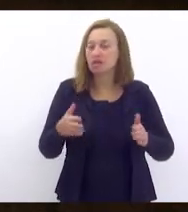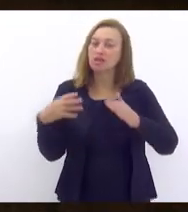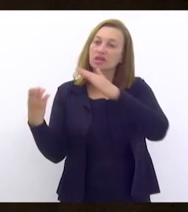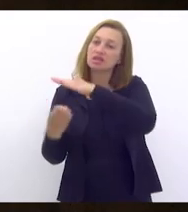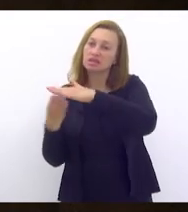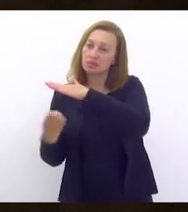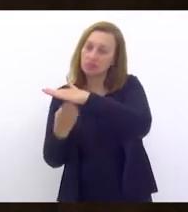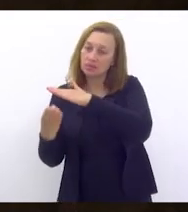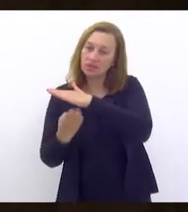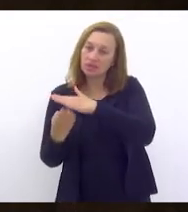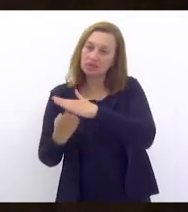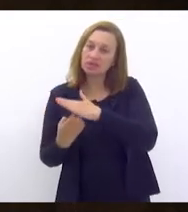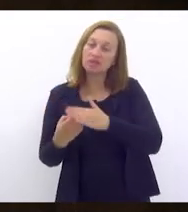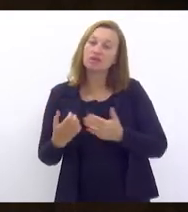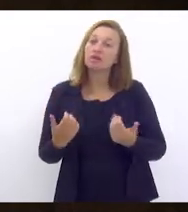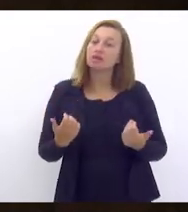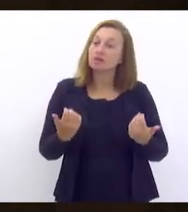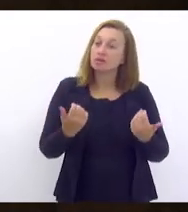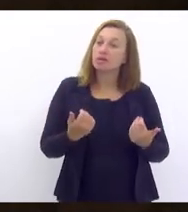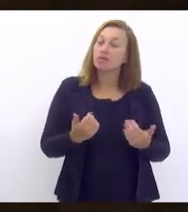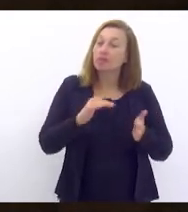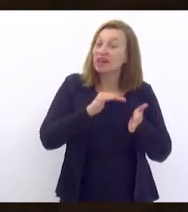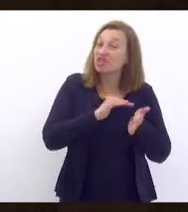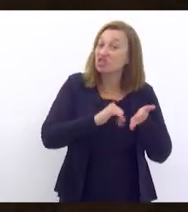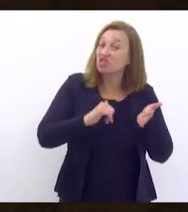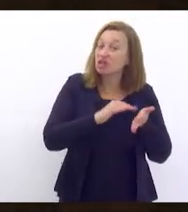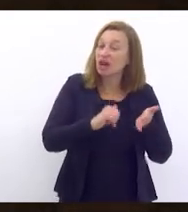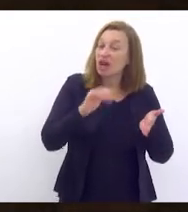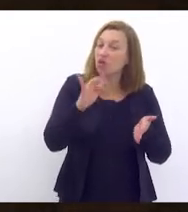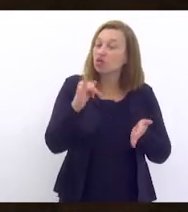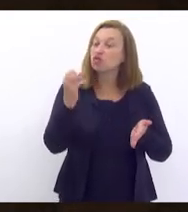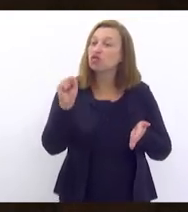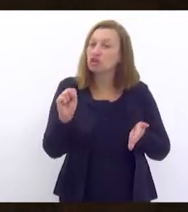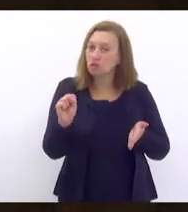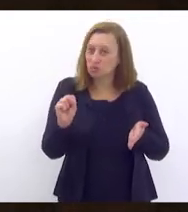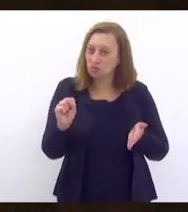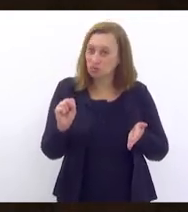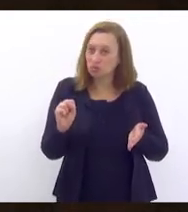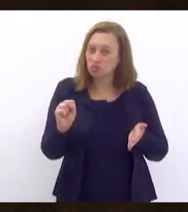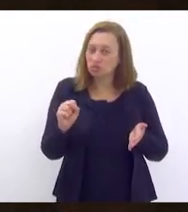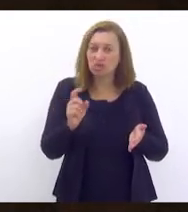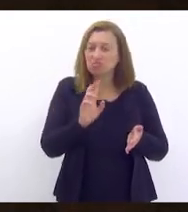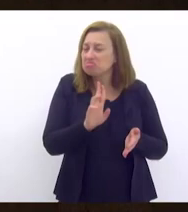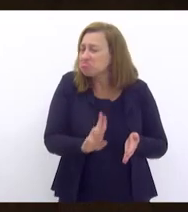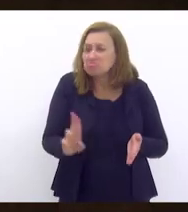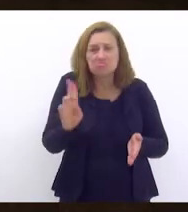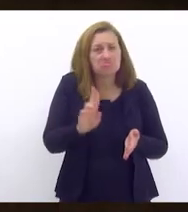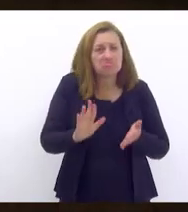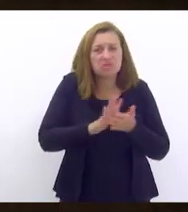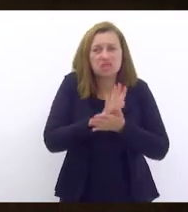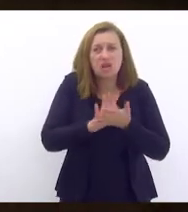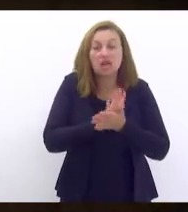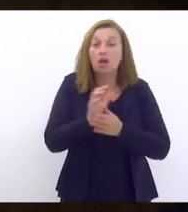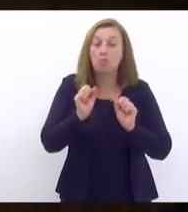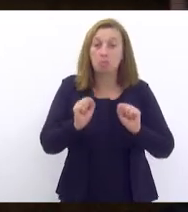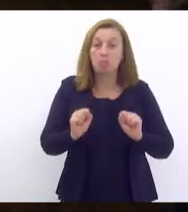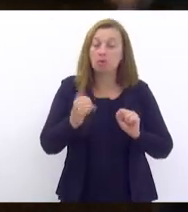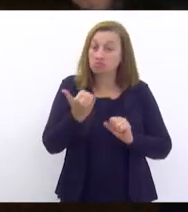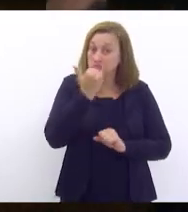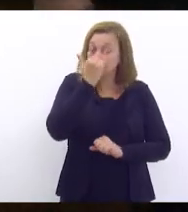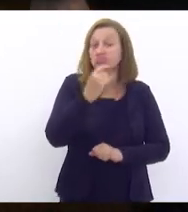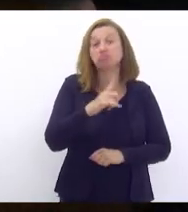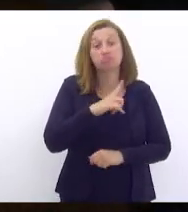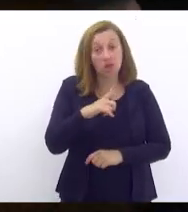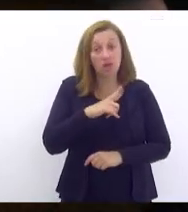ter, as concessionárias, para retirar esses fios em desuso, que podem causar um acidente,